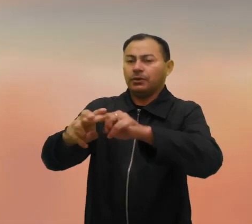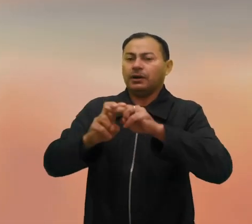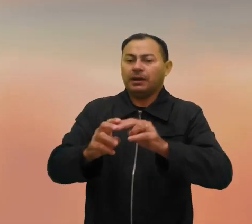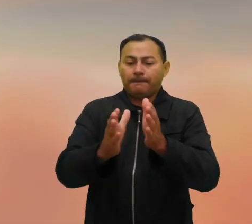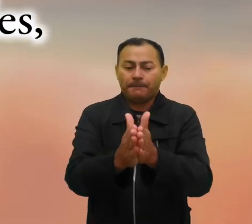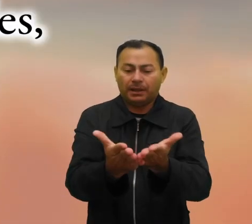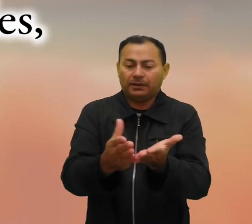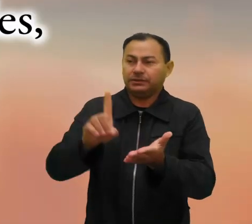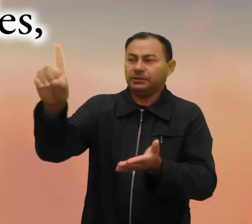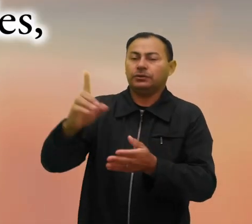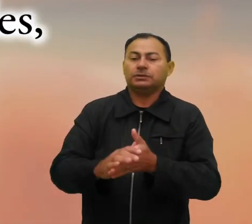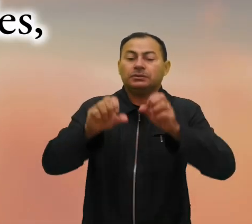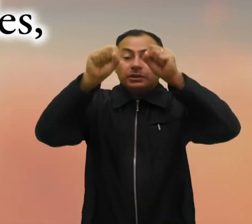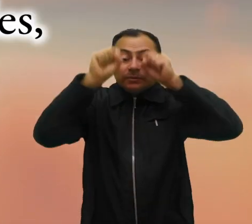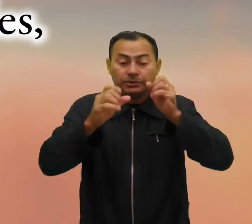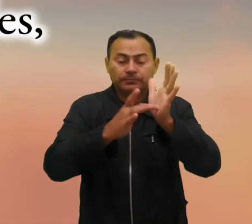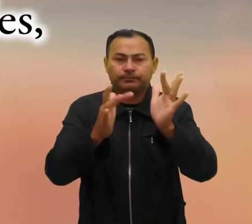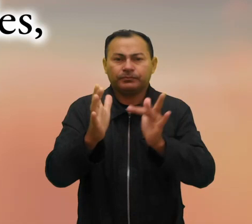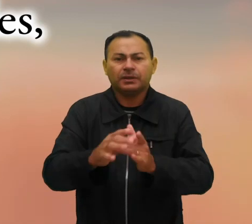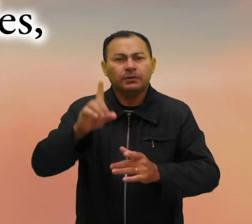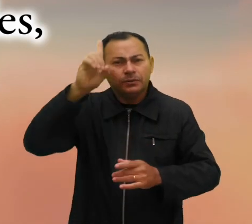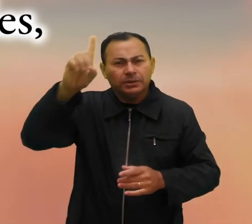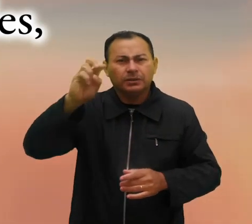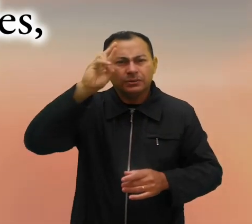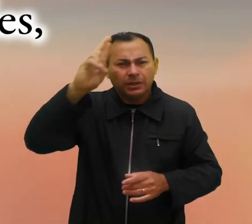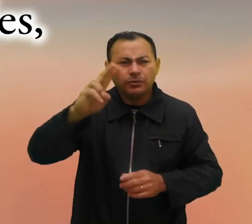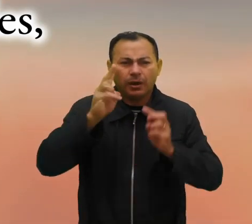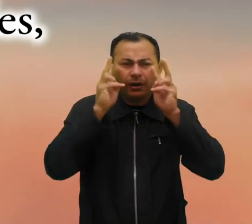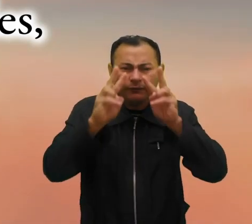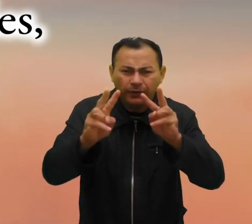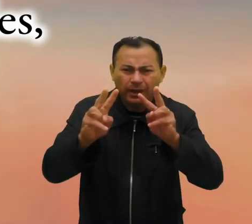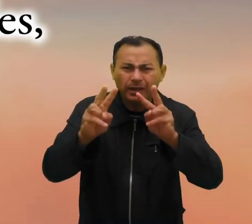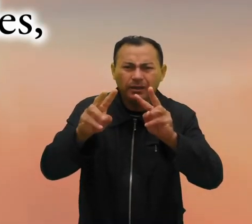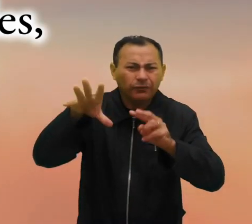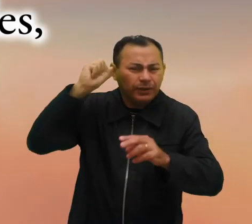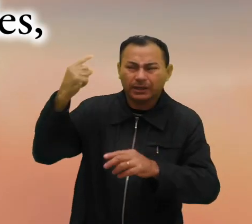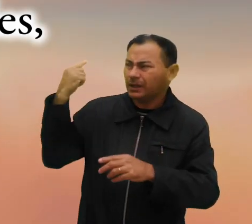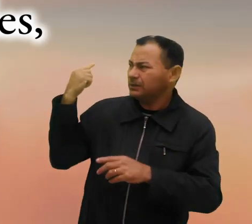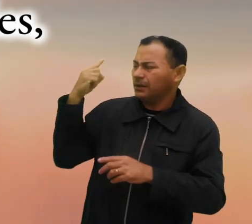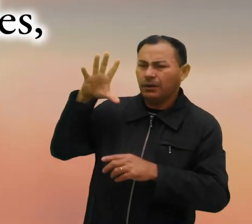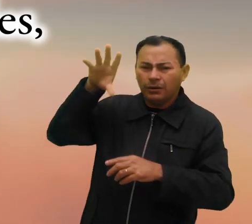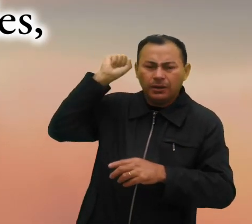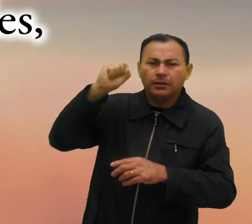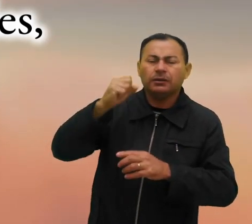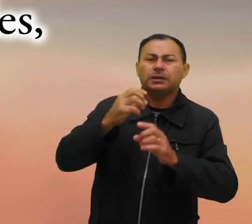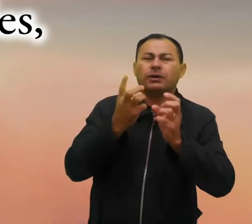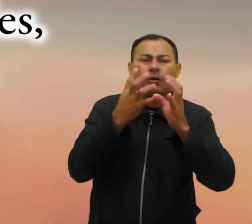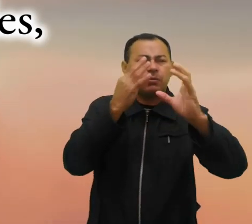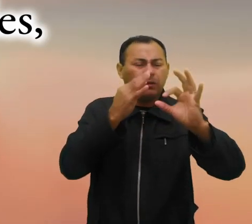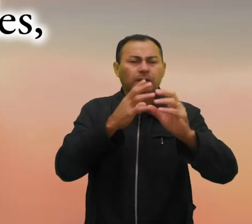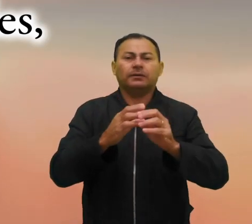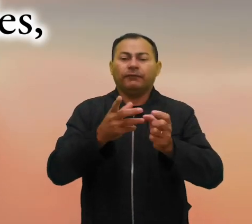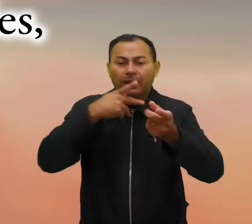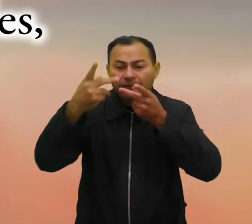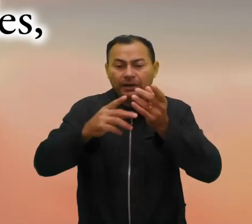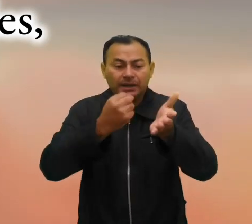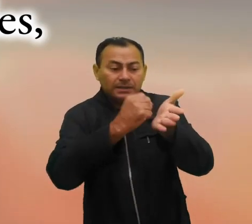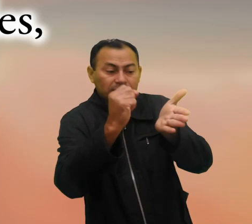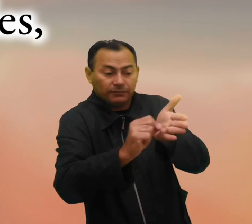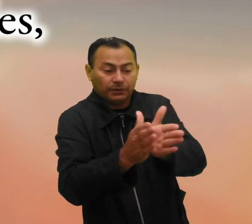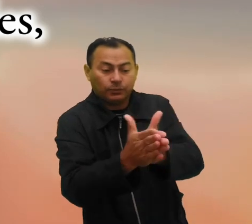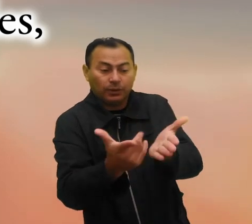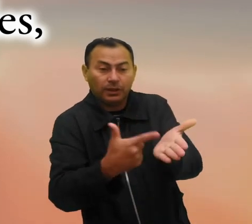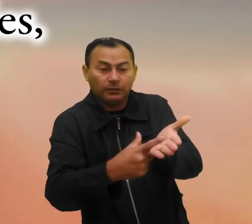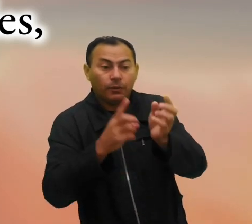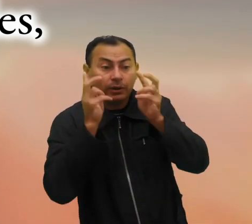de Jesus. No dia do Senhor achei-me no Espírito e ouvi por trás de mim uma voz forte como de trombeta que dizia: escreva num livro